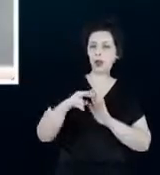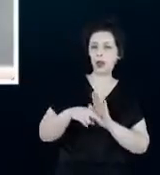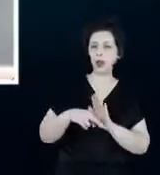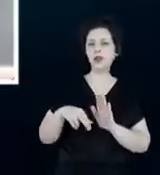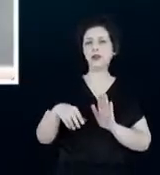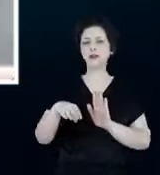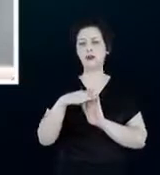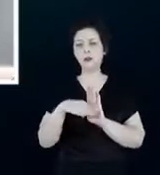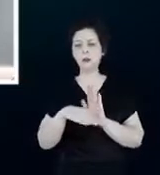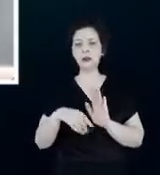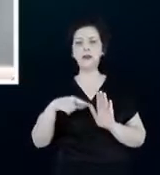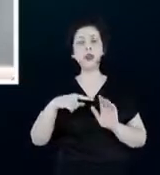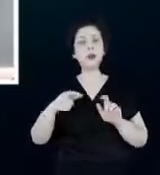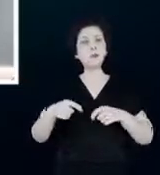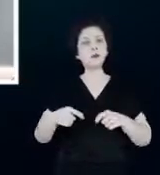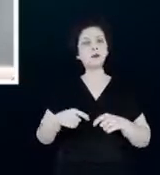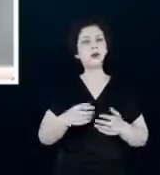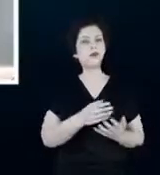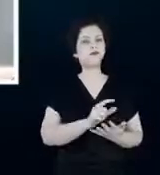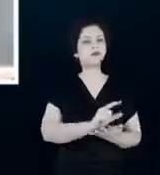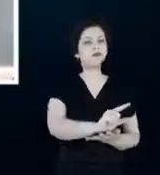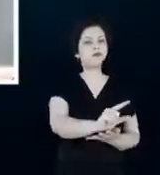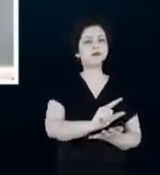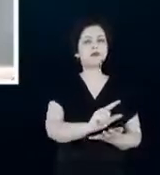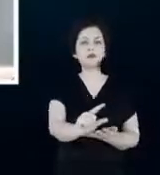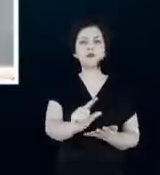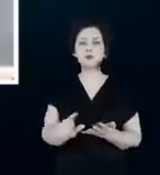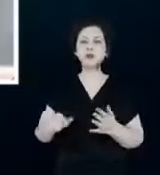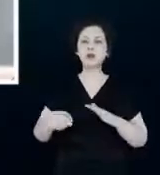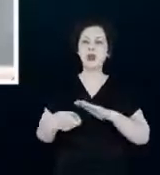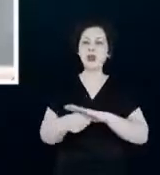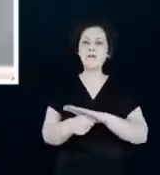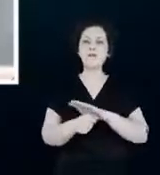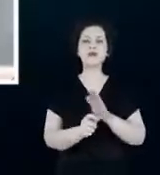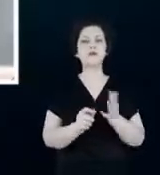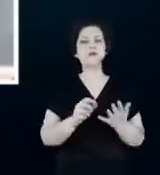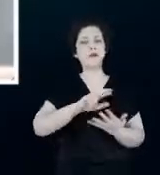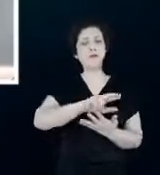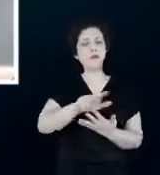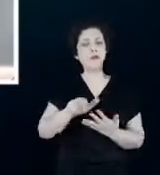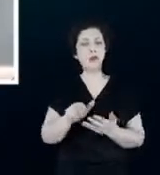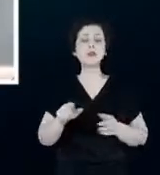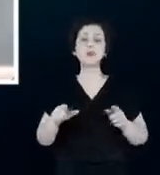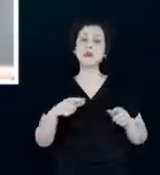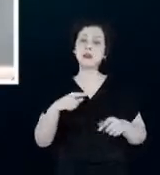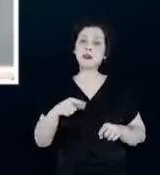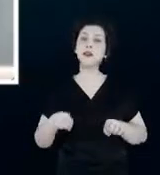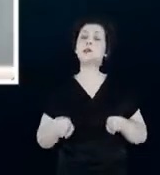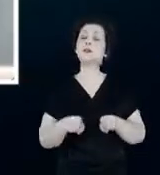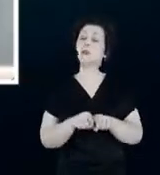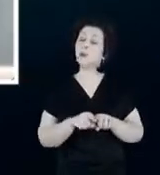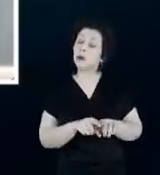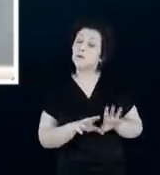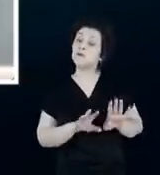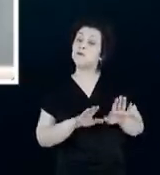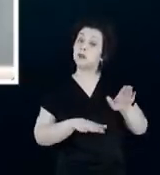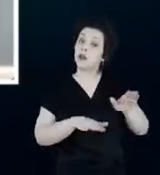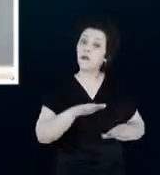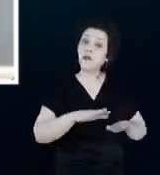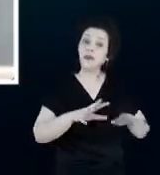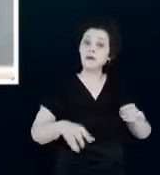as possibilidades de investimento, mas quem sabe é possível também